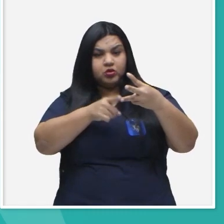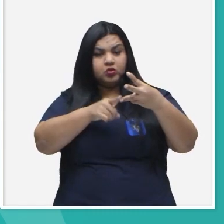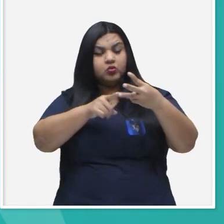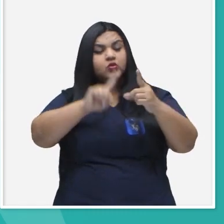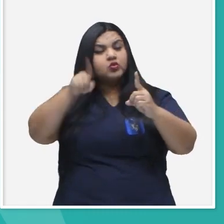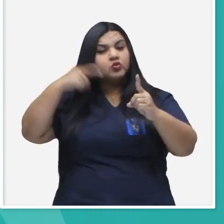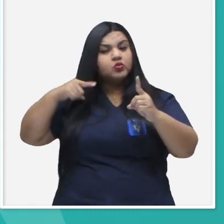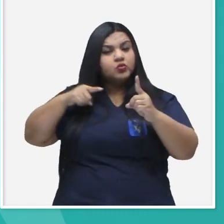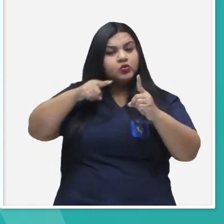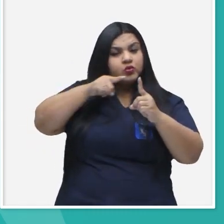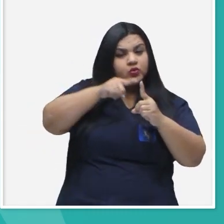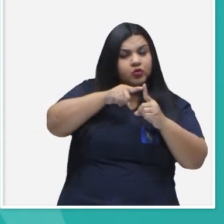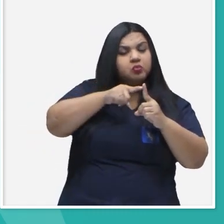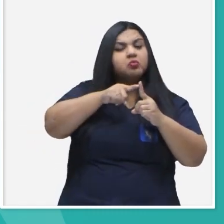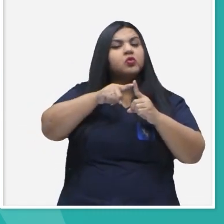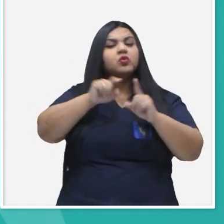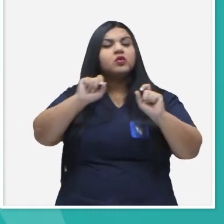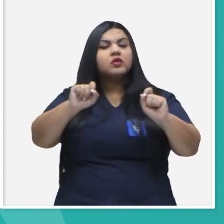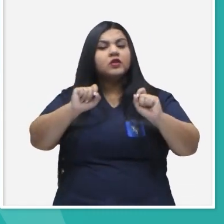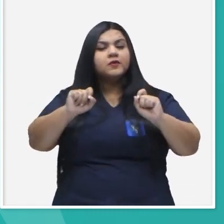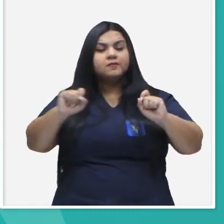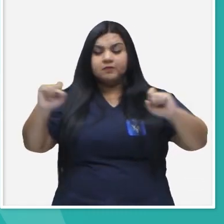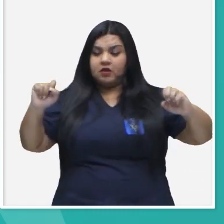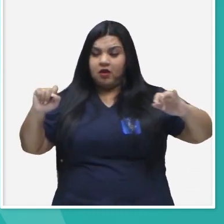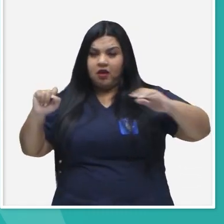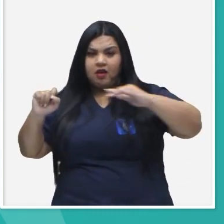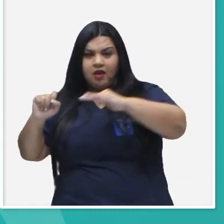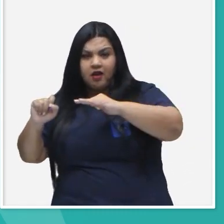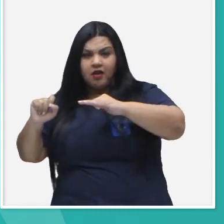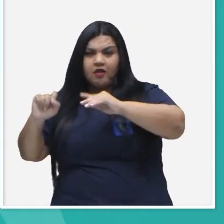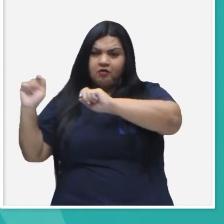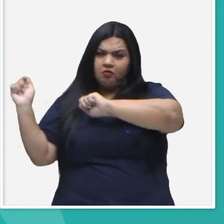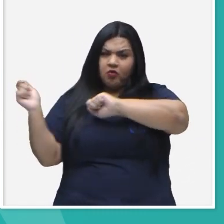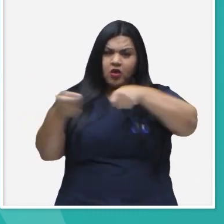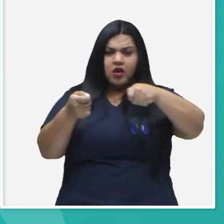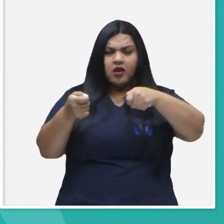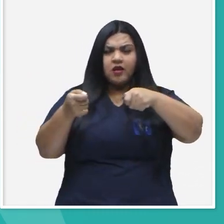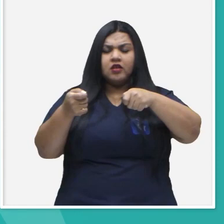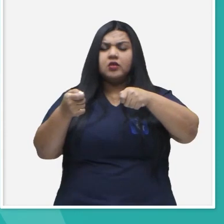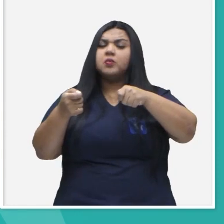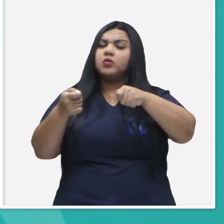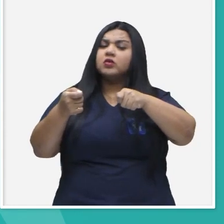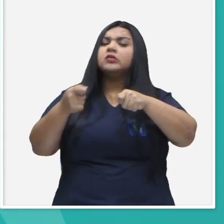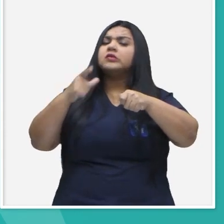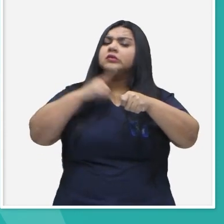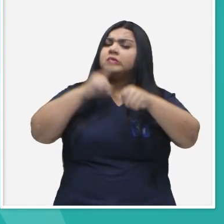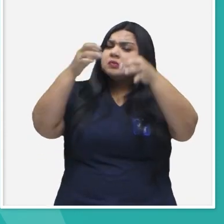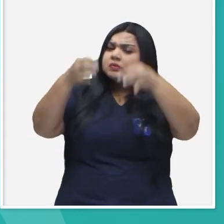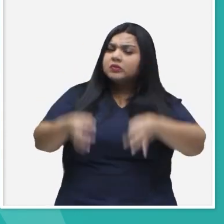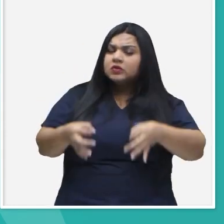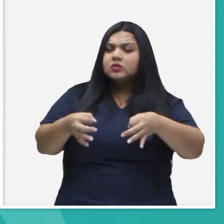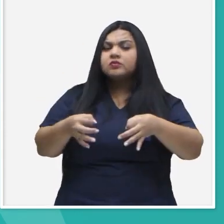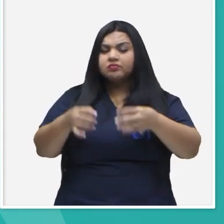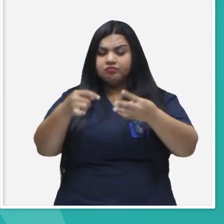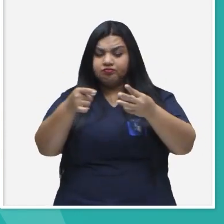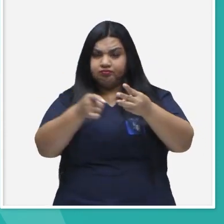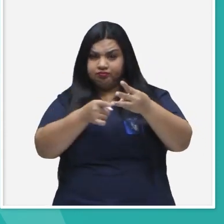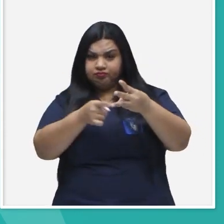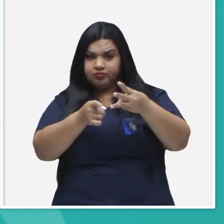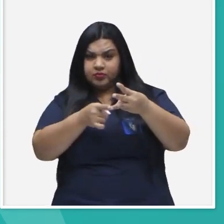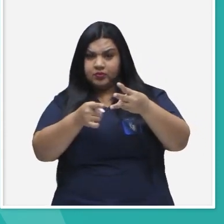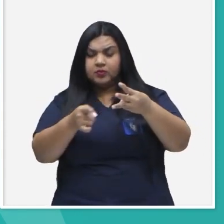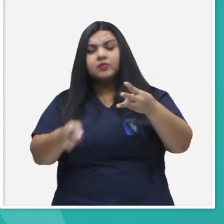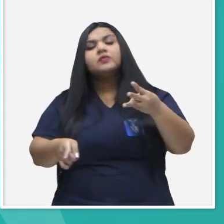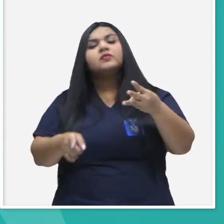o objetivo, como invasão, rebater, de marca, de precisão, tá certo?